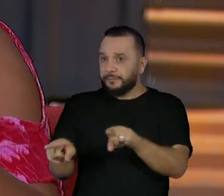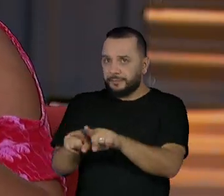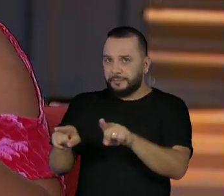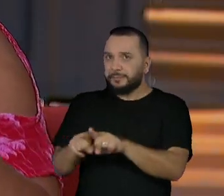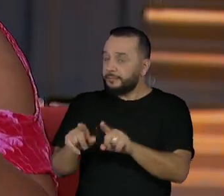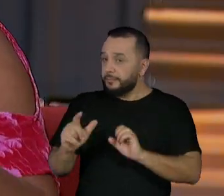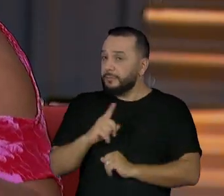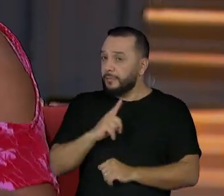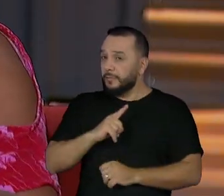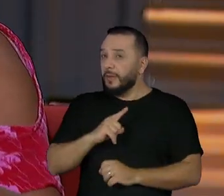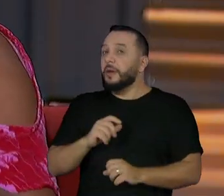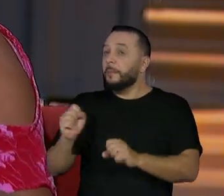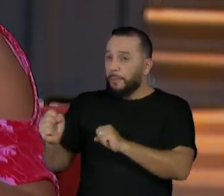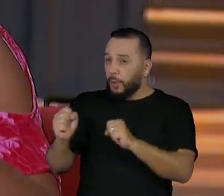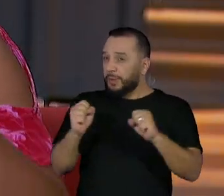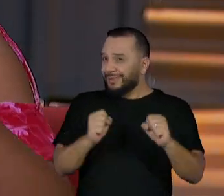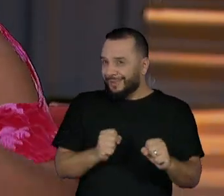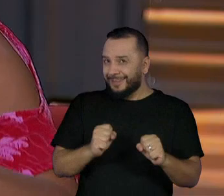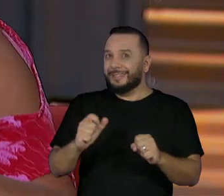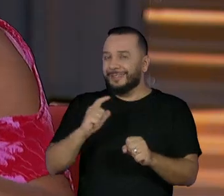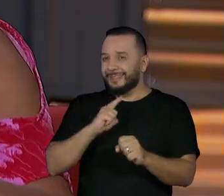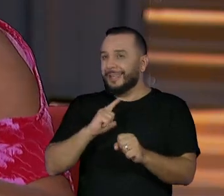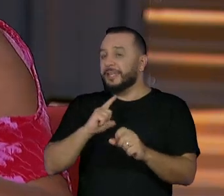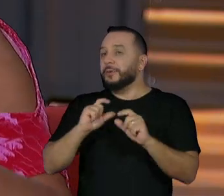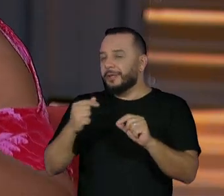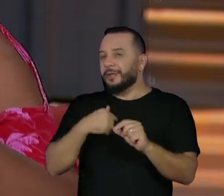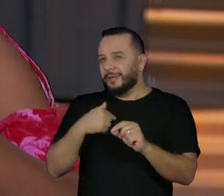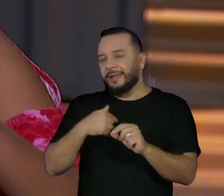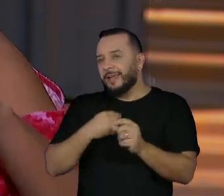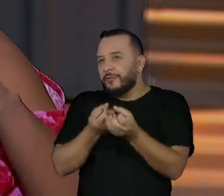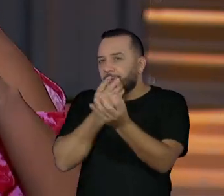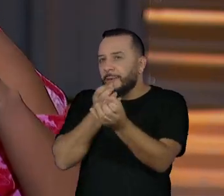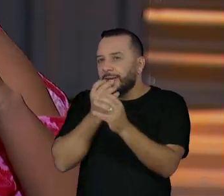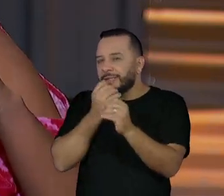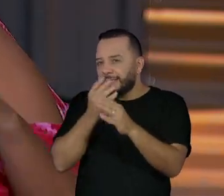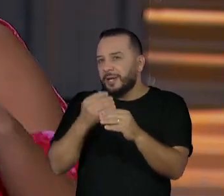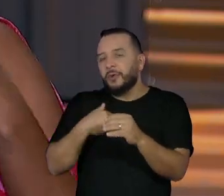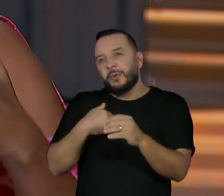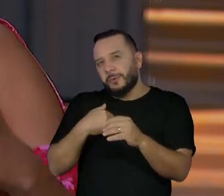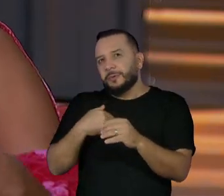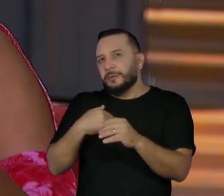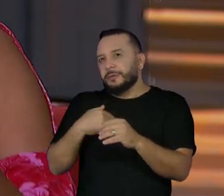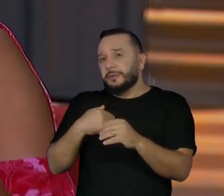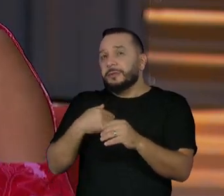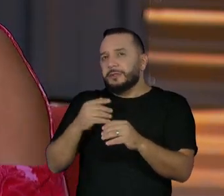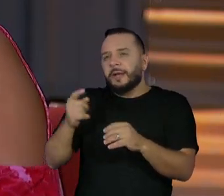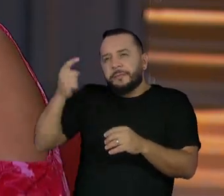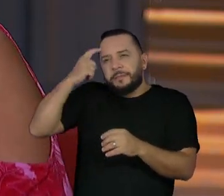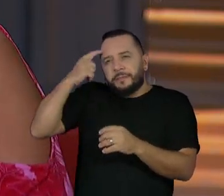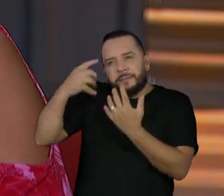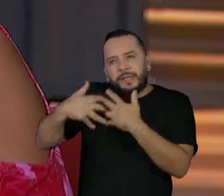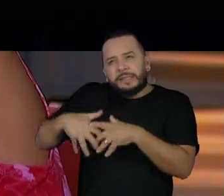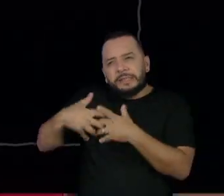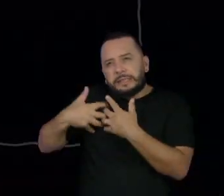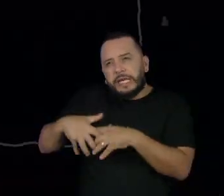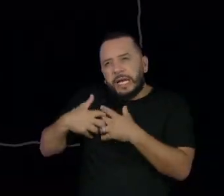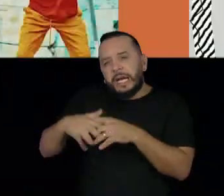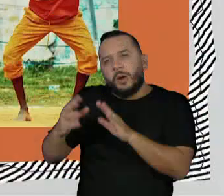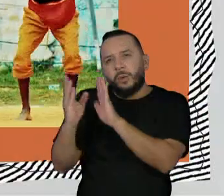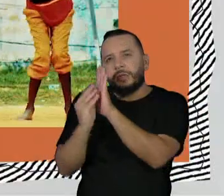poder das mensagens, né? E de transmitir essas mensagens. Né? E pensar o conteúdo delas, inclusive, né?